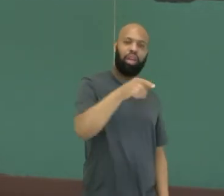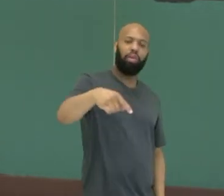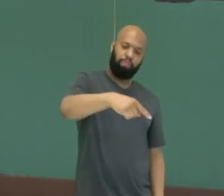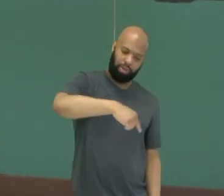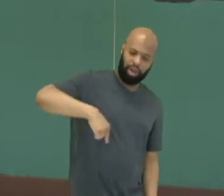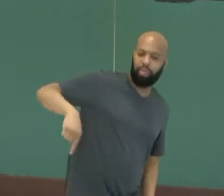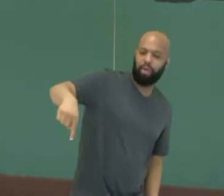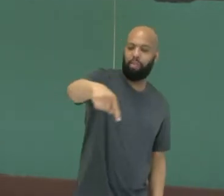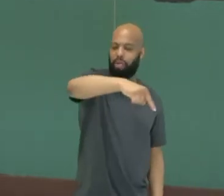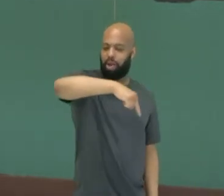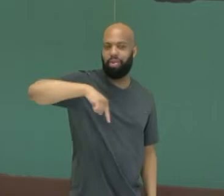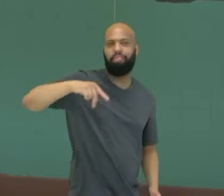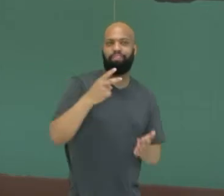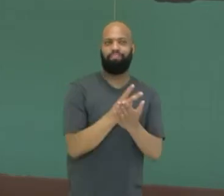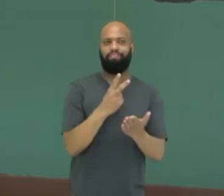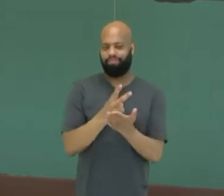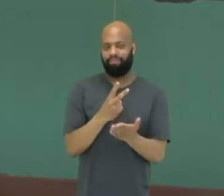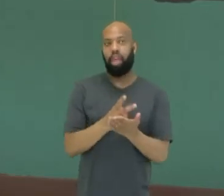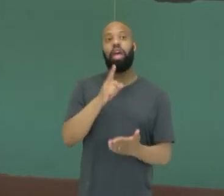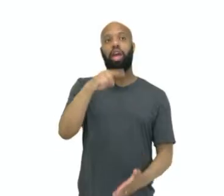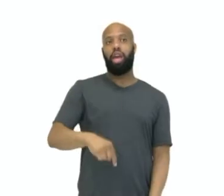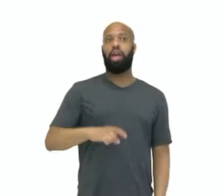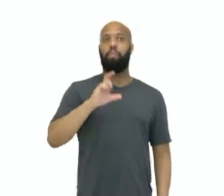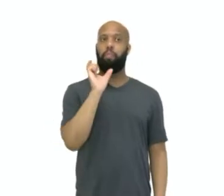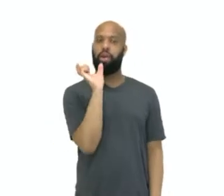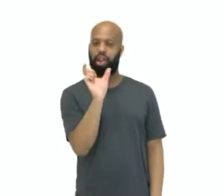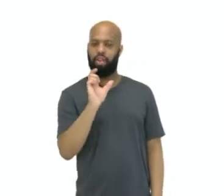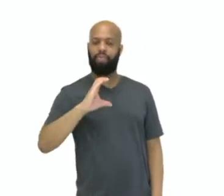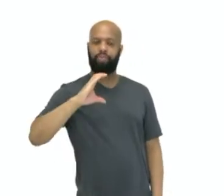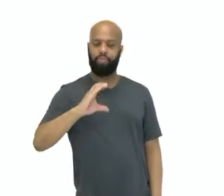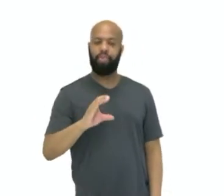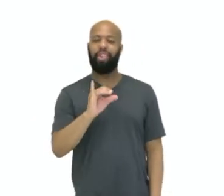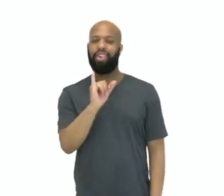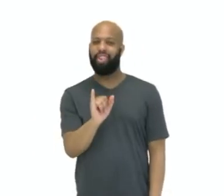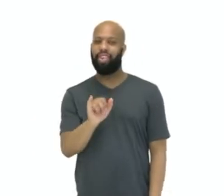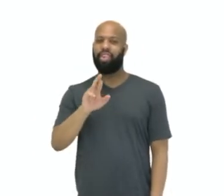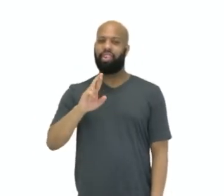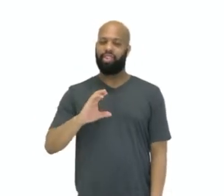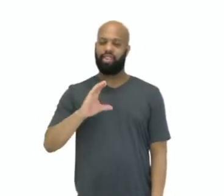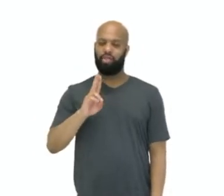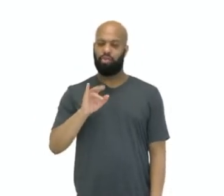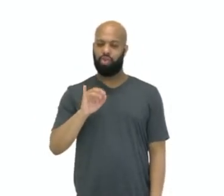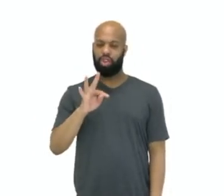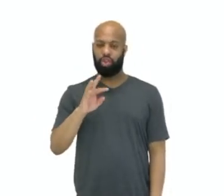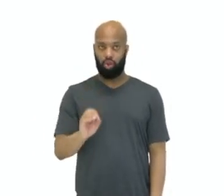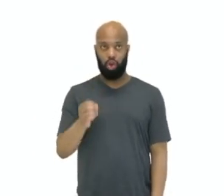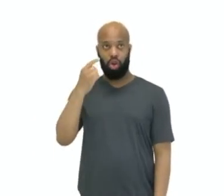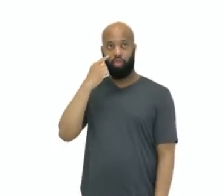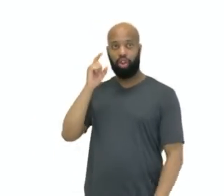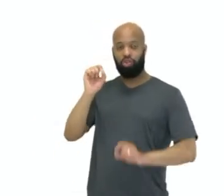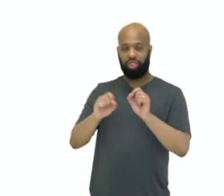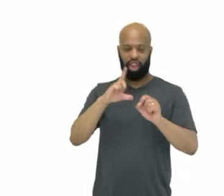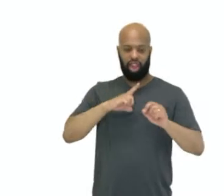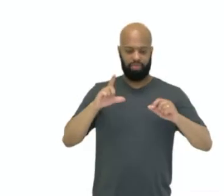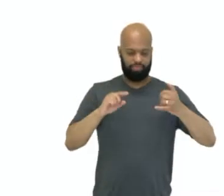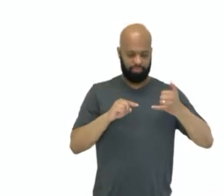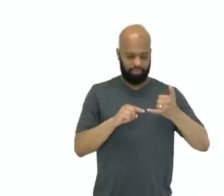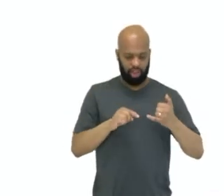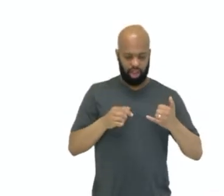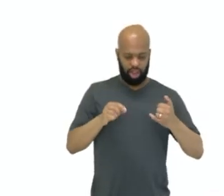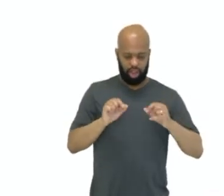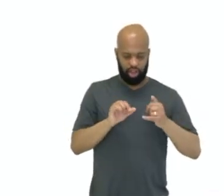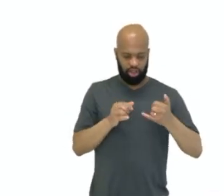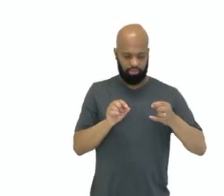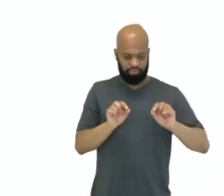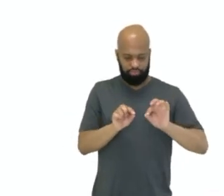palavra circuito. Vejam nessa imagem, onde essa energia elétrica ela fica dando voltas, voltas,